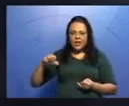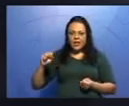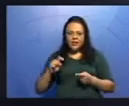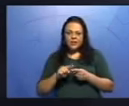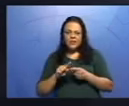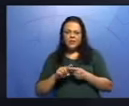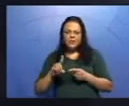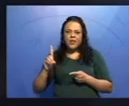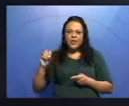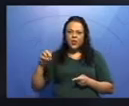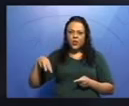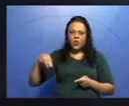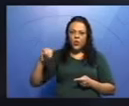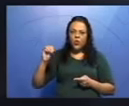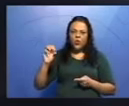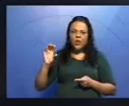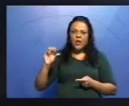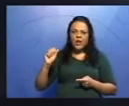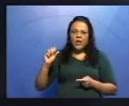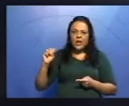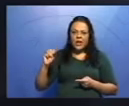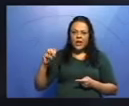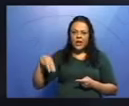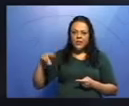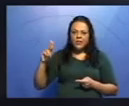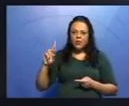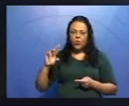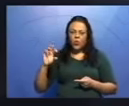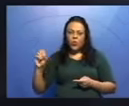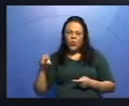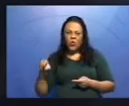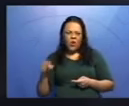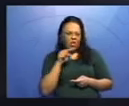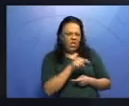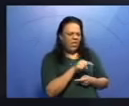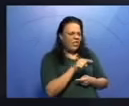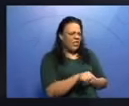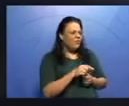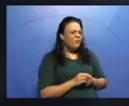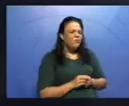Gente, Machado de Assis, ele é uma unanimidade, porque ele